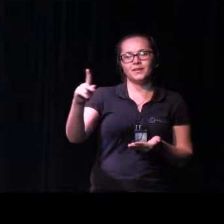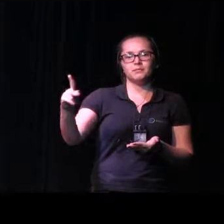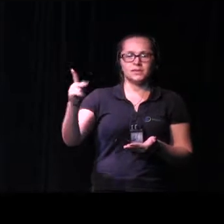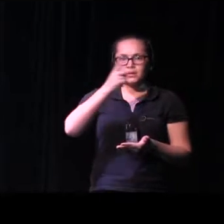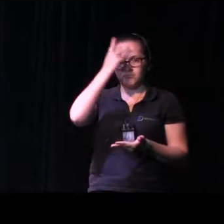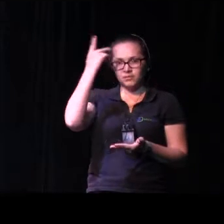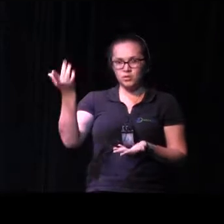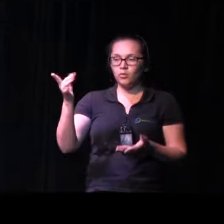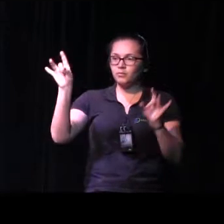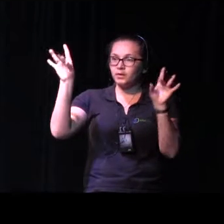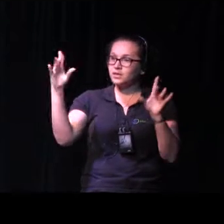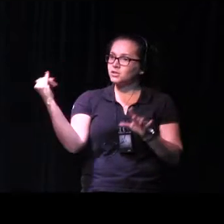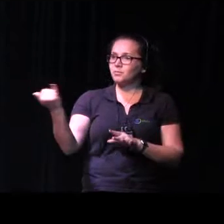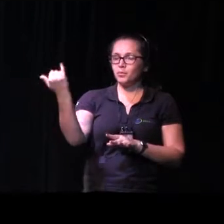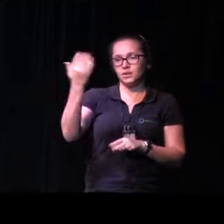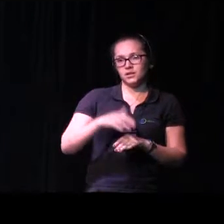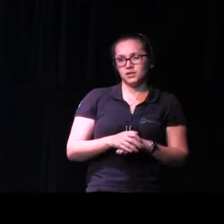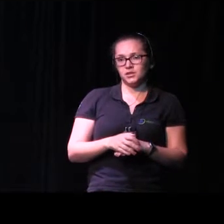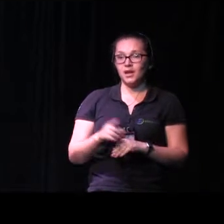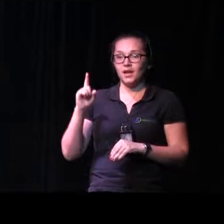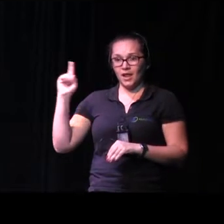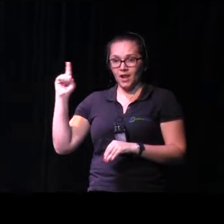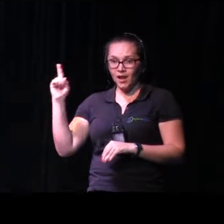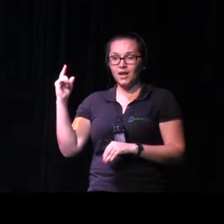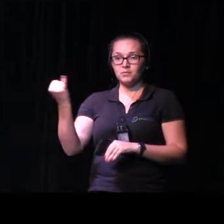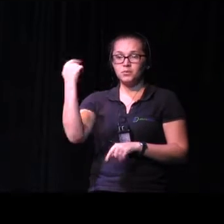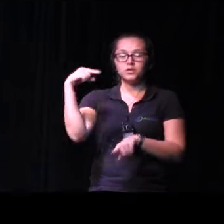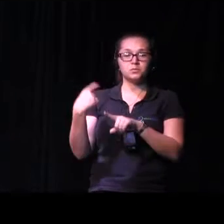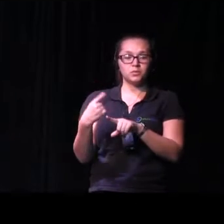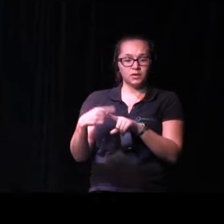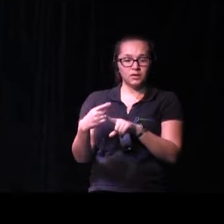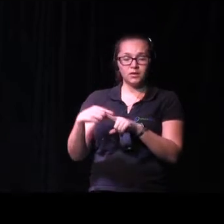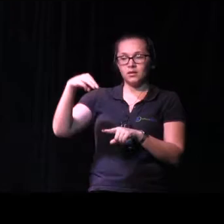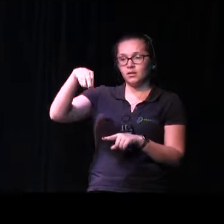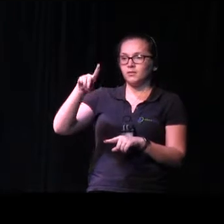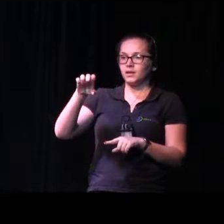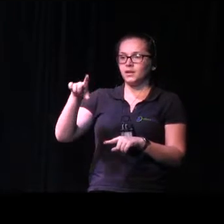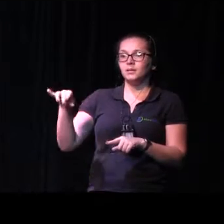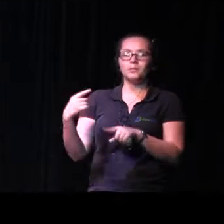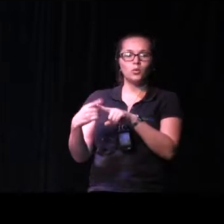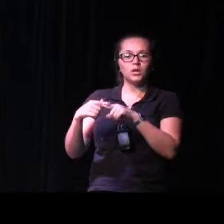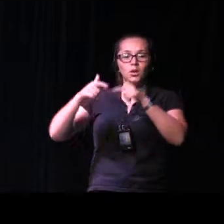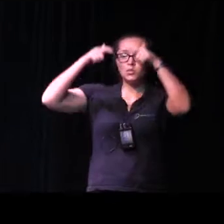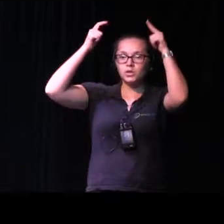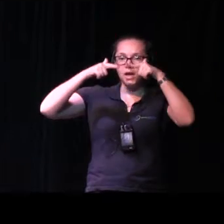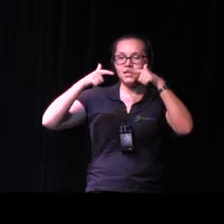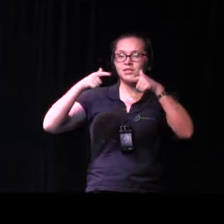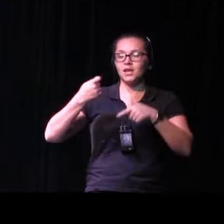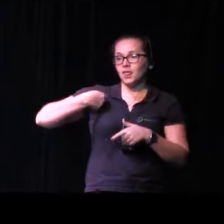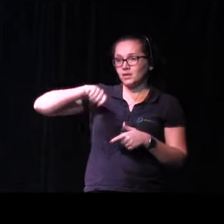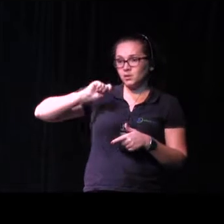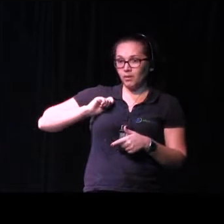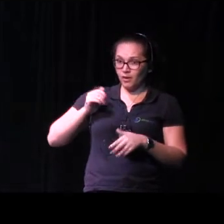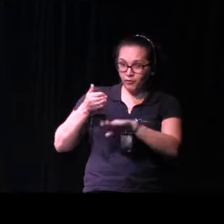convidados VIPs, isso é muito importante em Medellín, quando os reis da